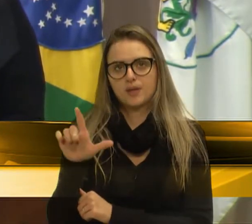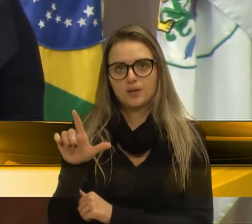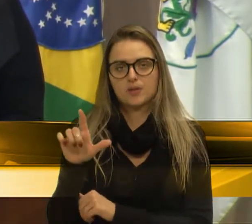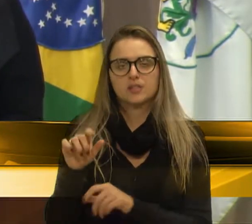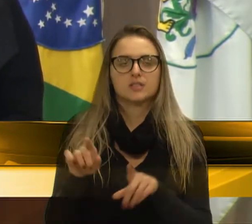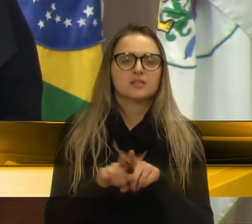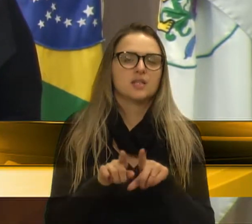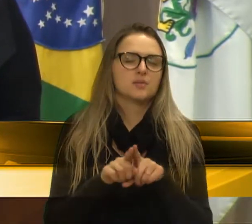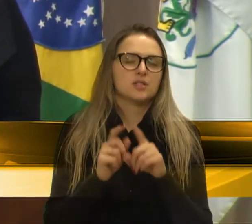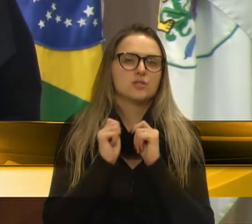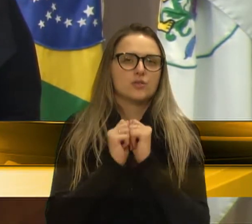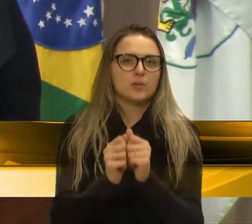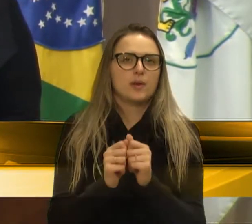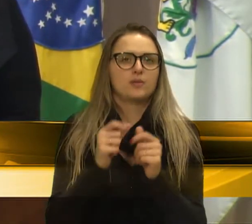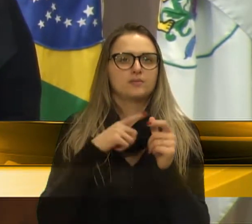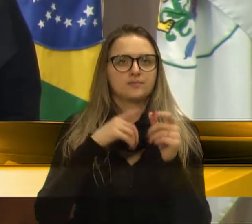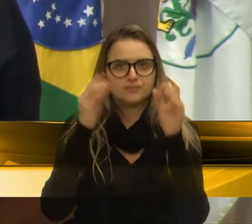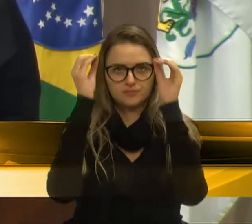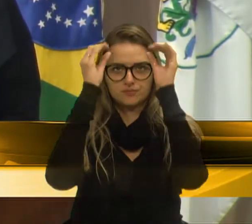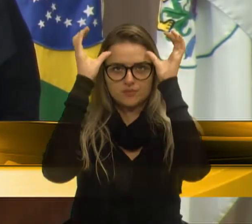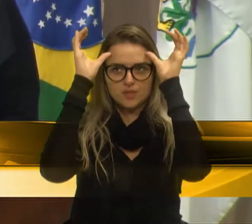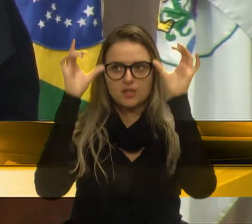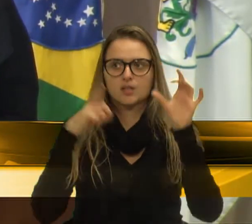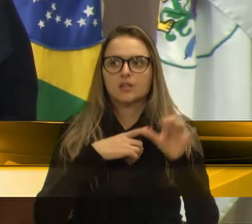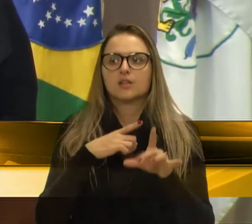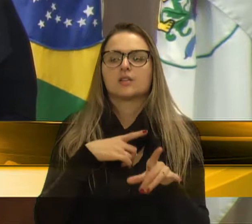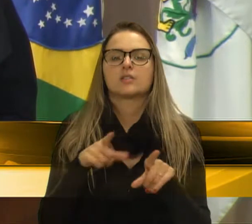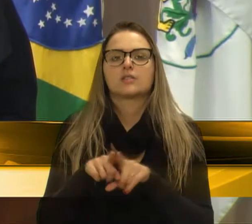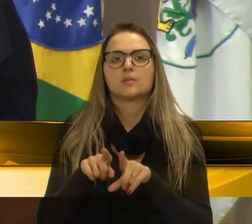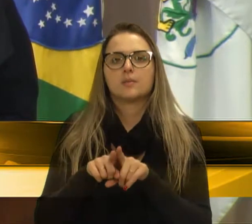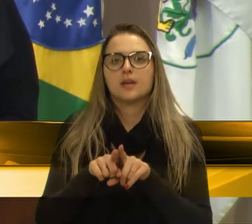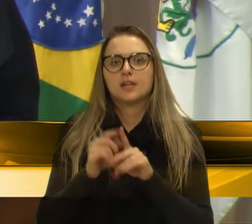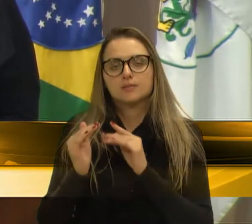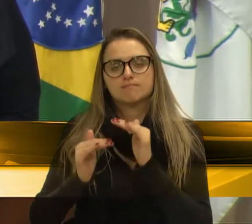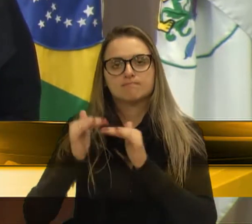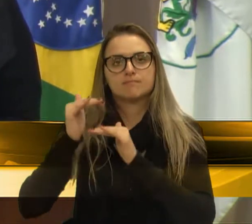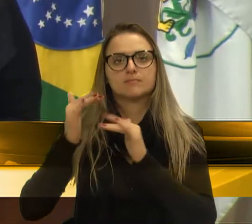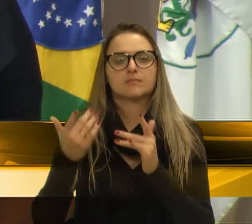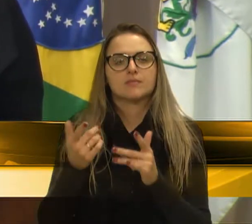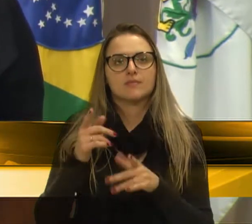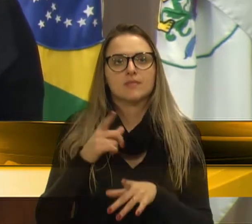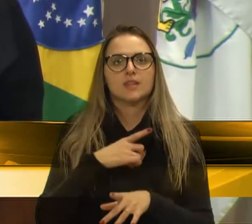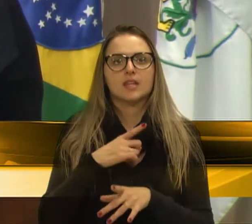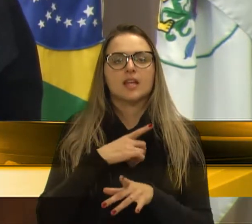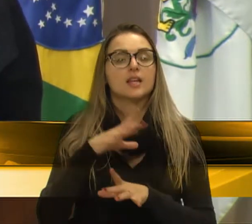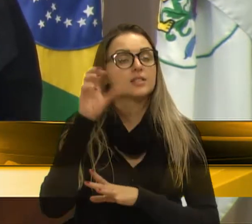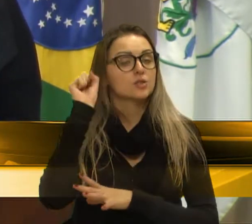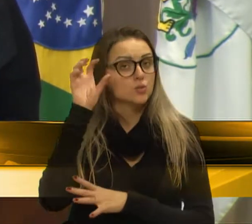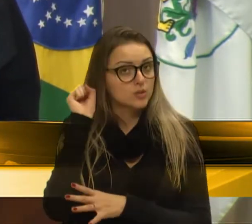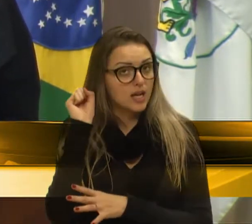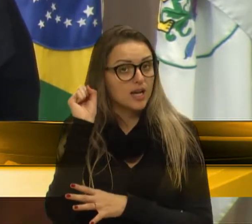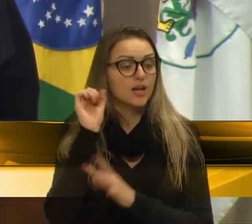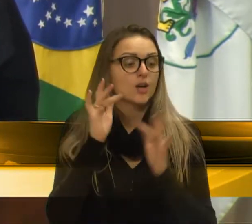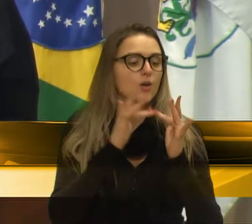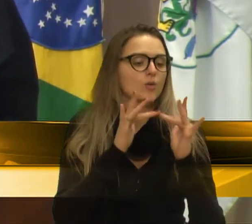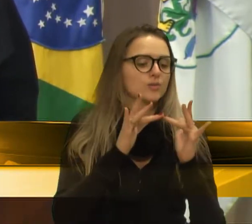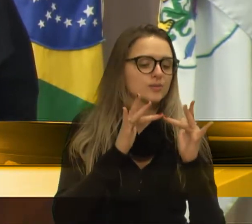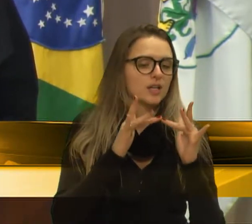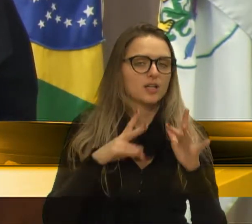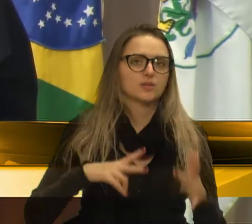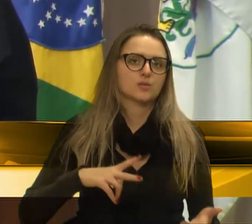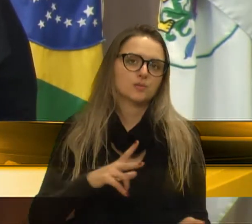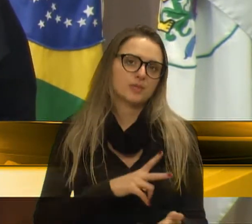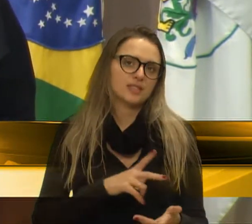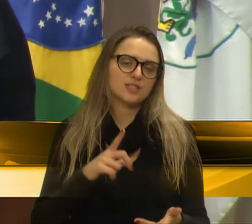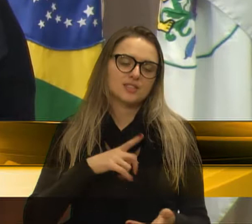o aprimoramento, o conhecimento de excelência e, acima de tudo, o olhar e ouvir o paciente, com